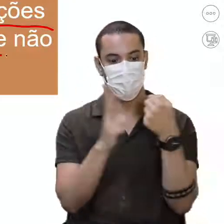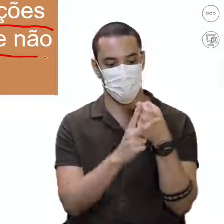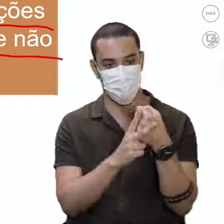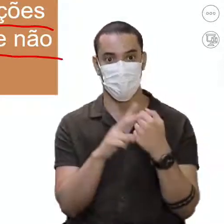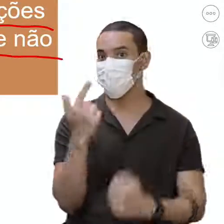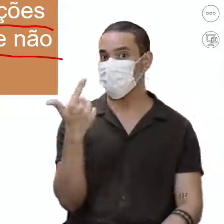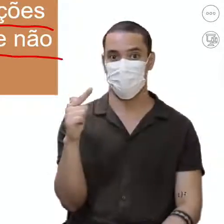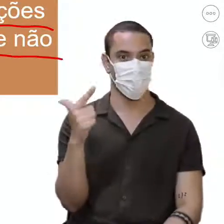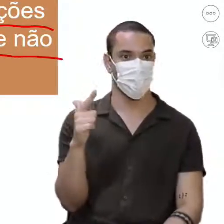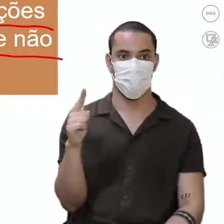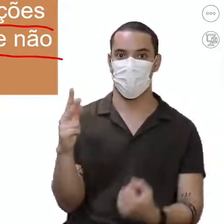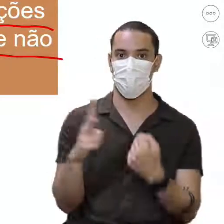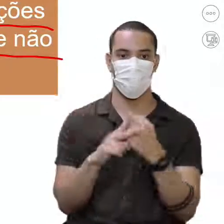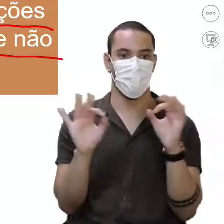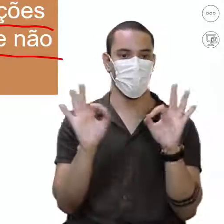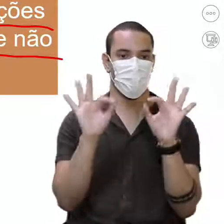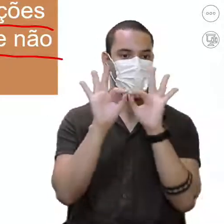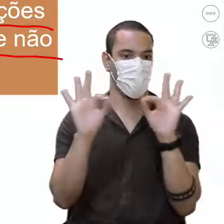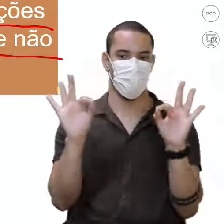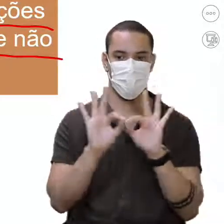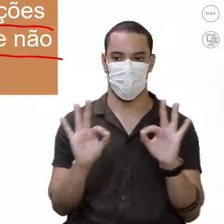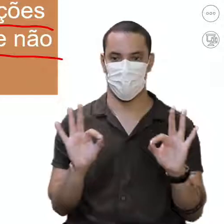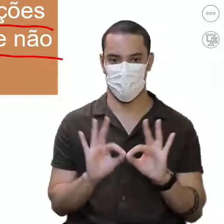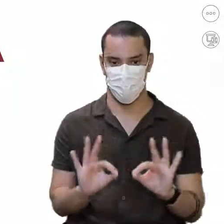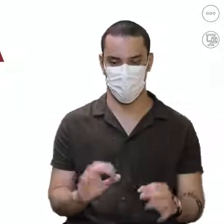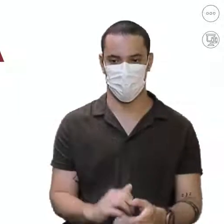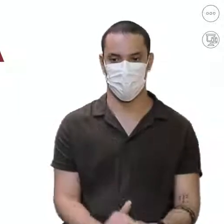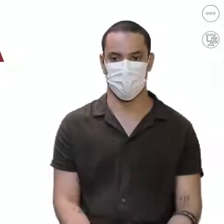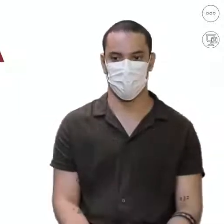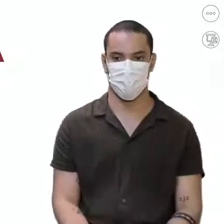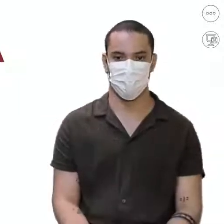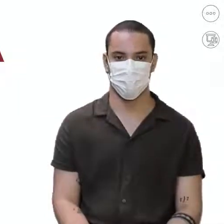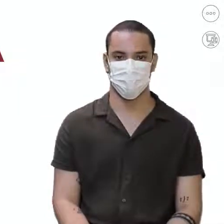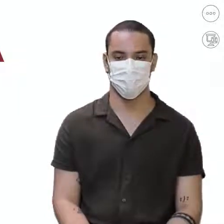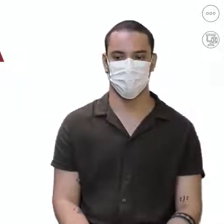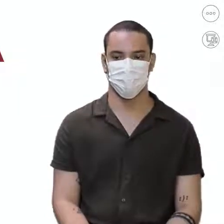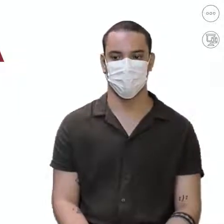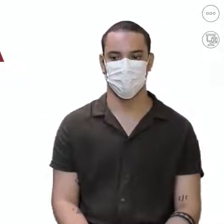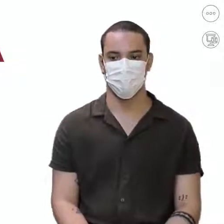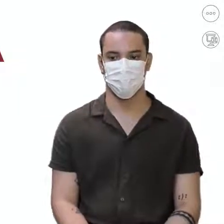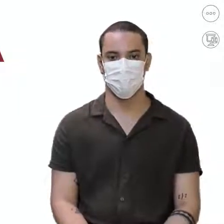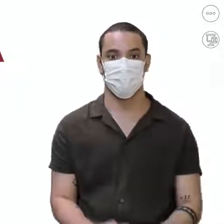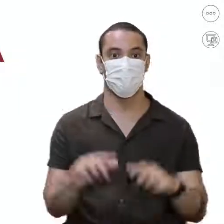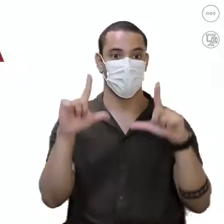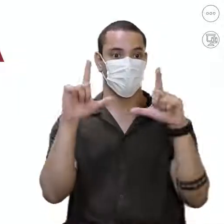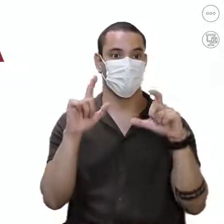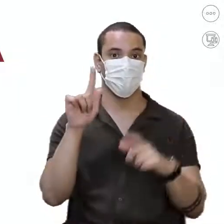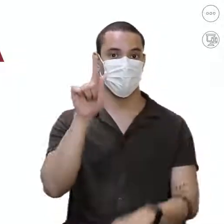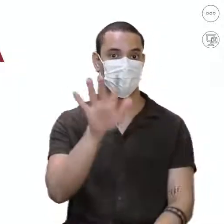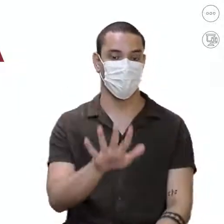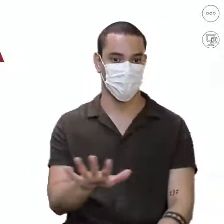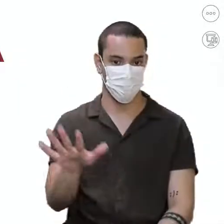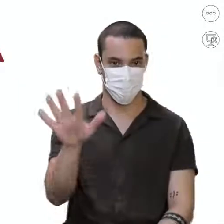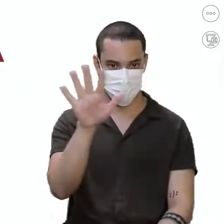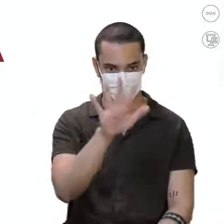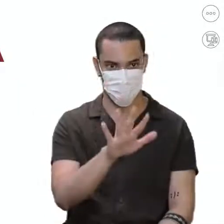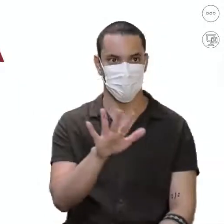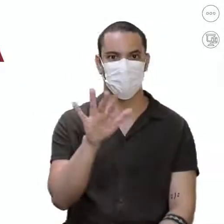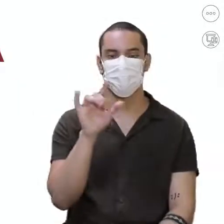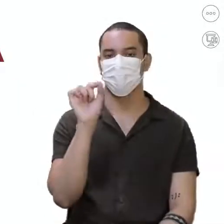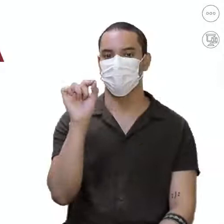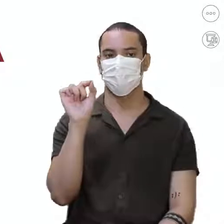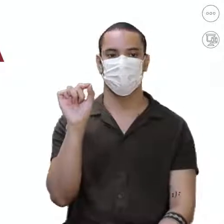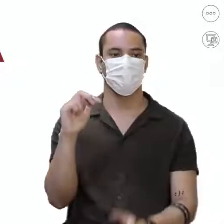com textos verbais e não verbais. Vamos seguir, olha aí, uma foto geralzona do que se